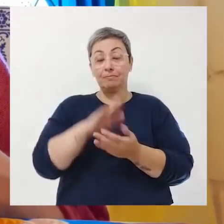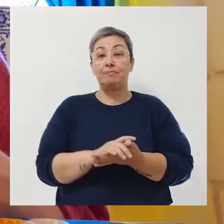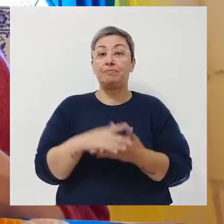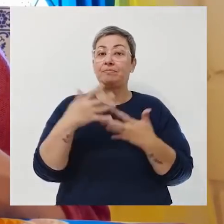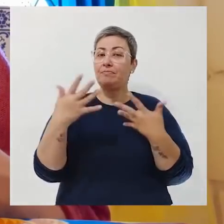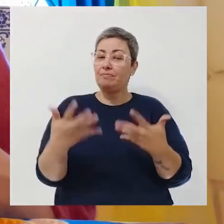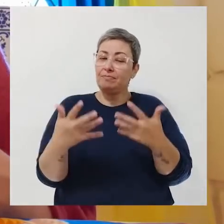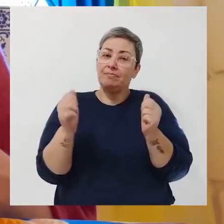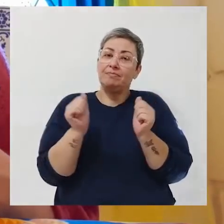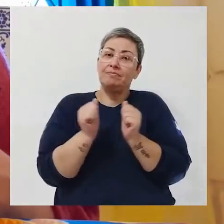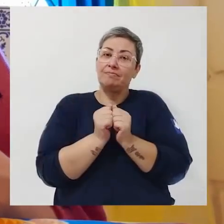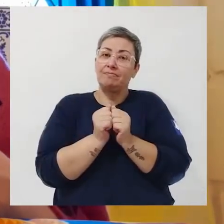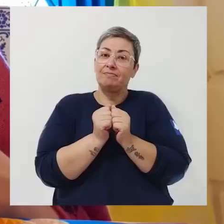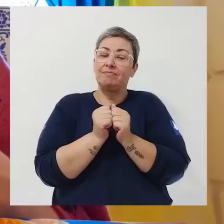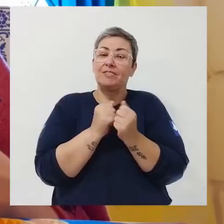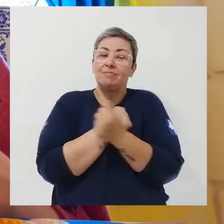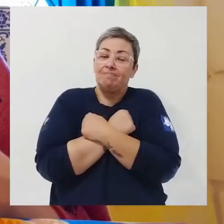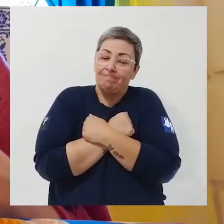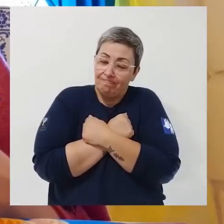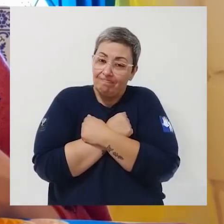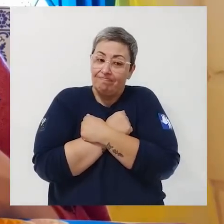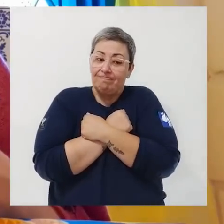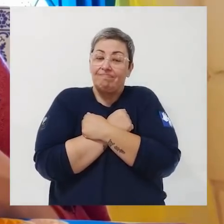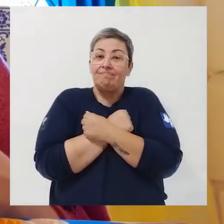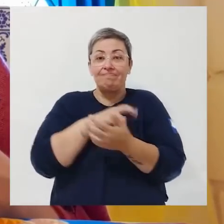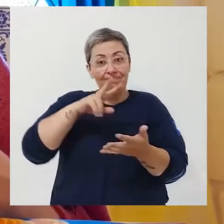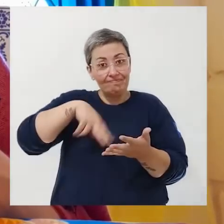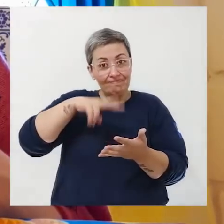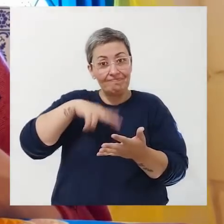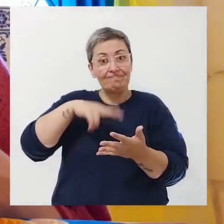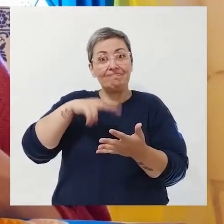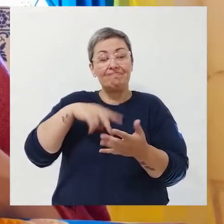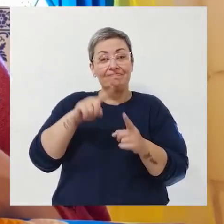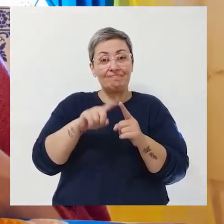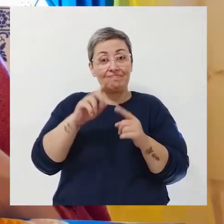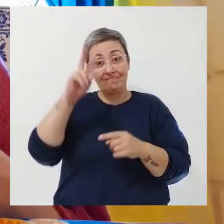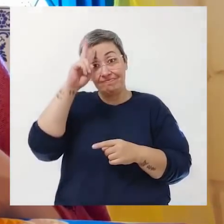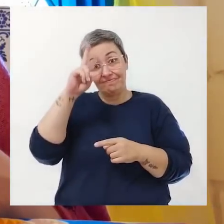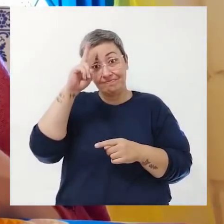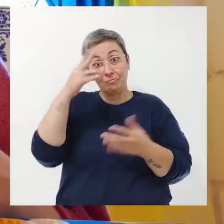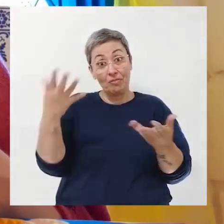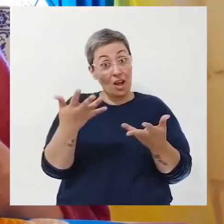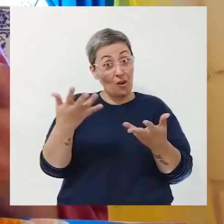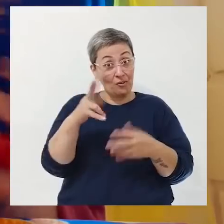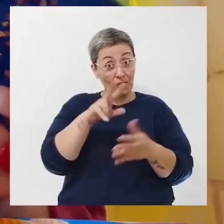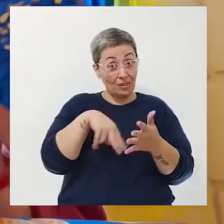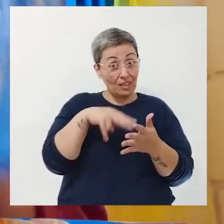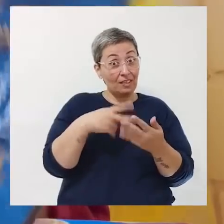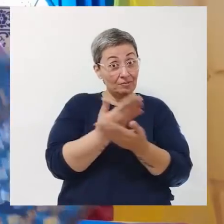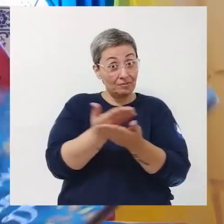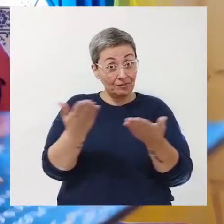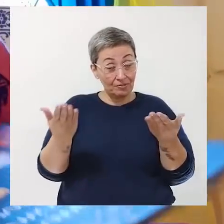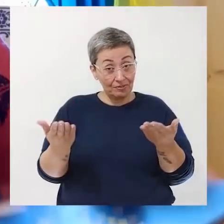Histórias. E bem juntinhos, agarradinhos, eu li para ele esta história que eu vou